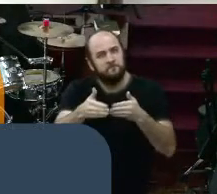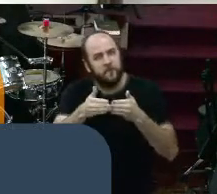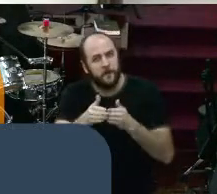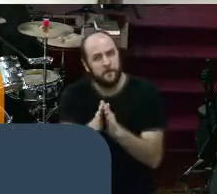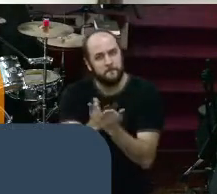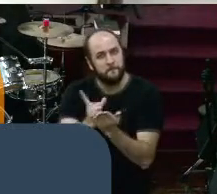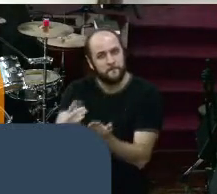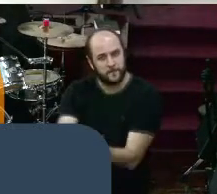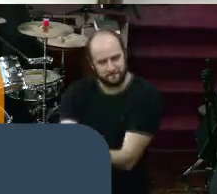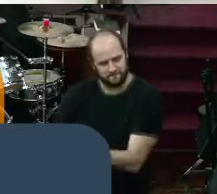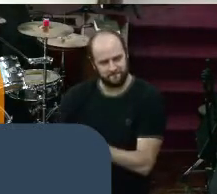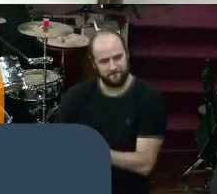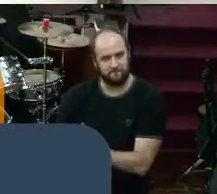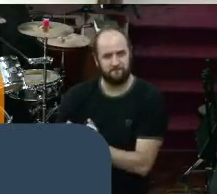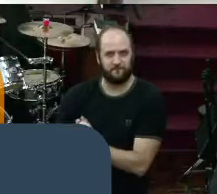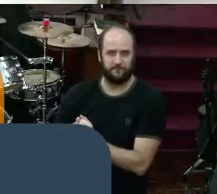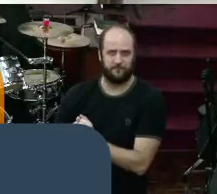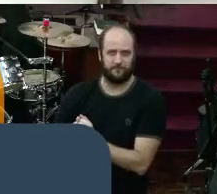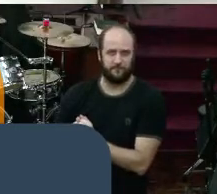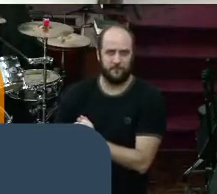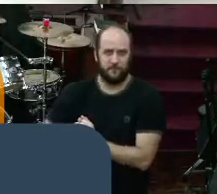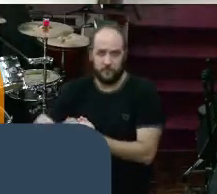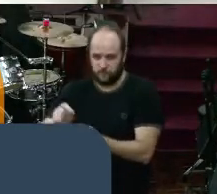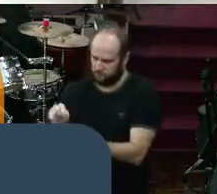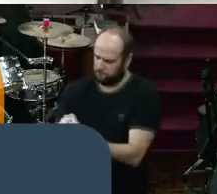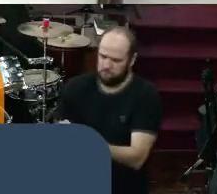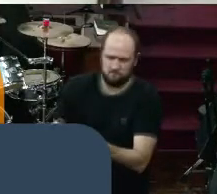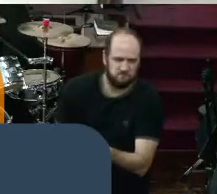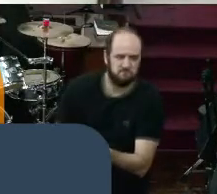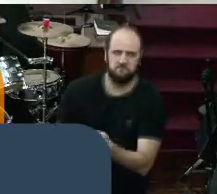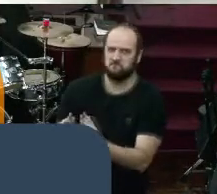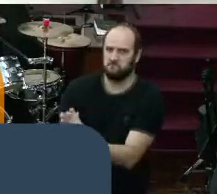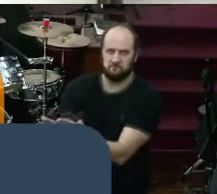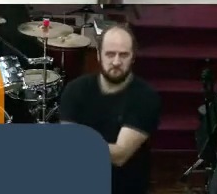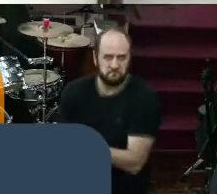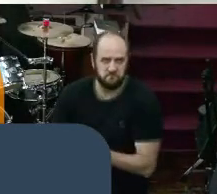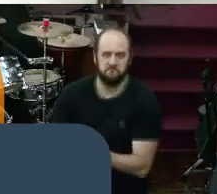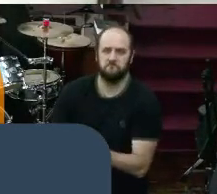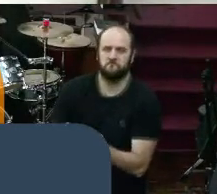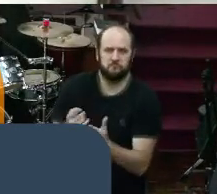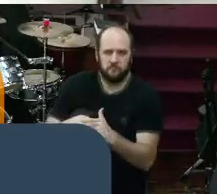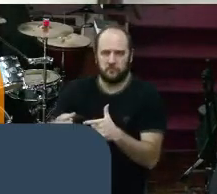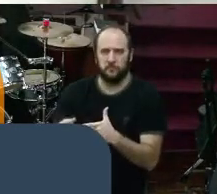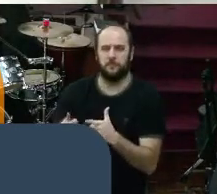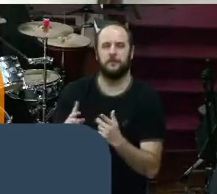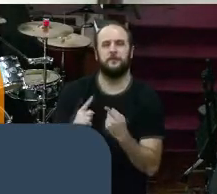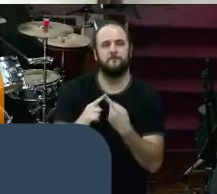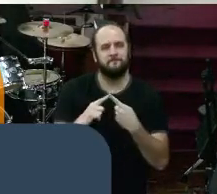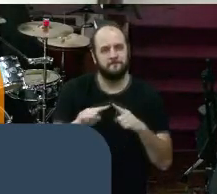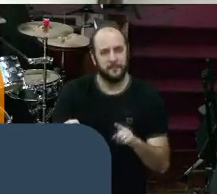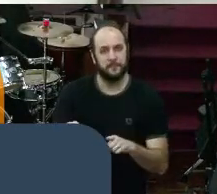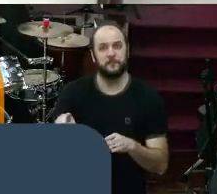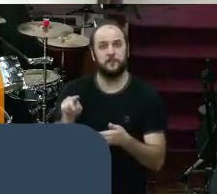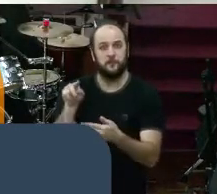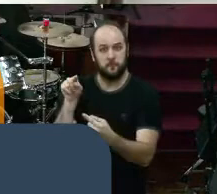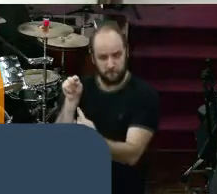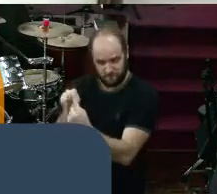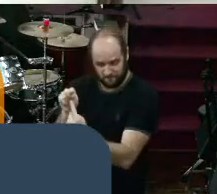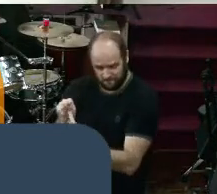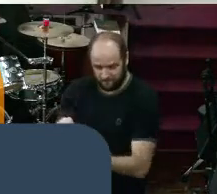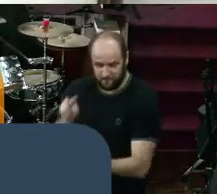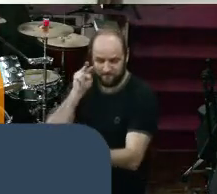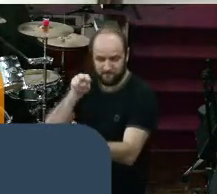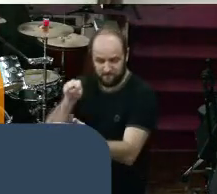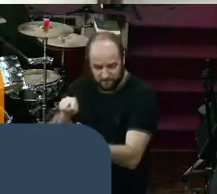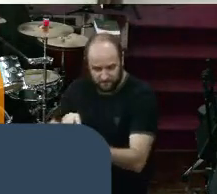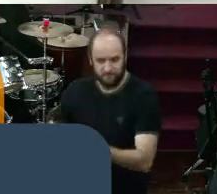de você, seja ela a Bíblia impressa, seja ela na versão digital. Mas que você confira e leia comigo os textos